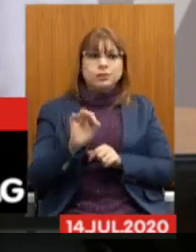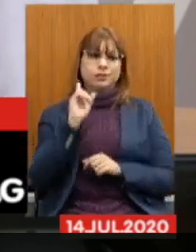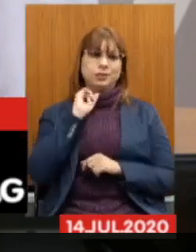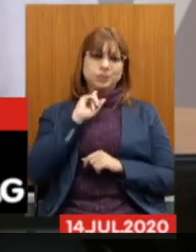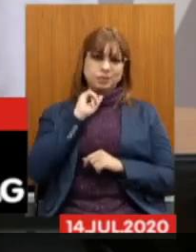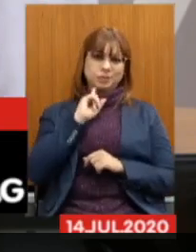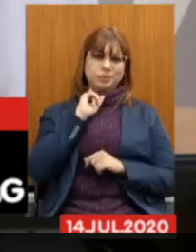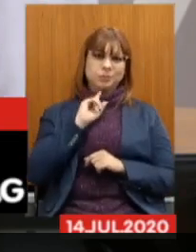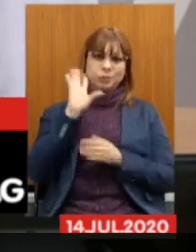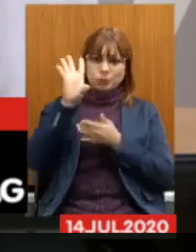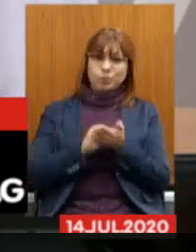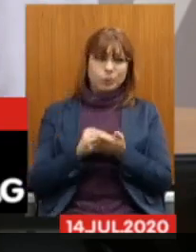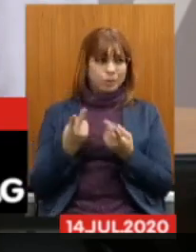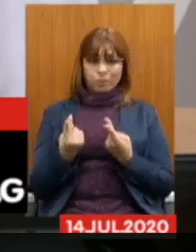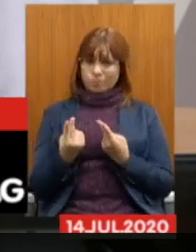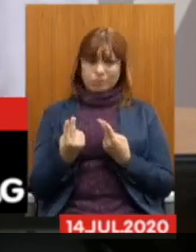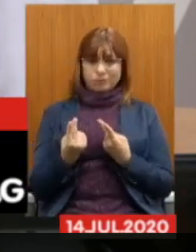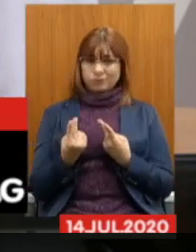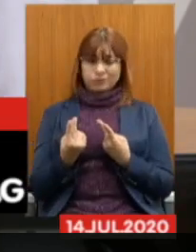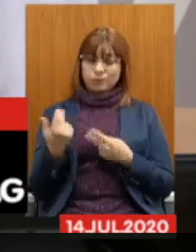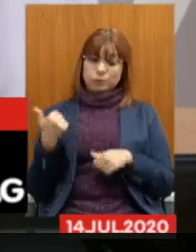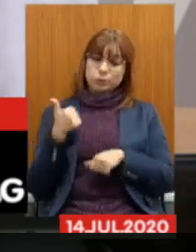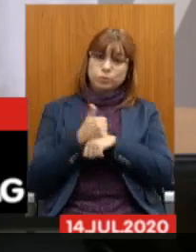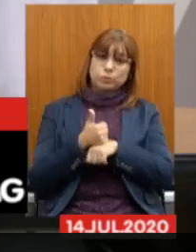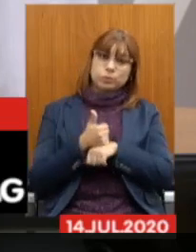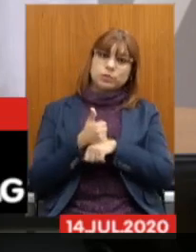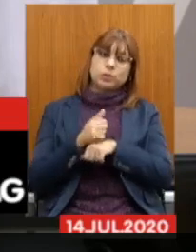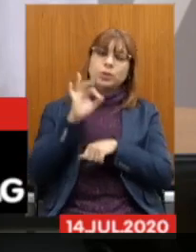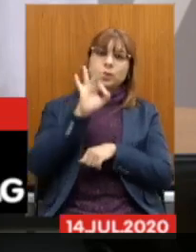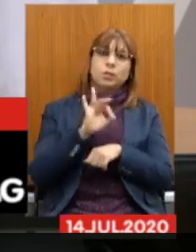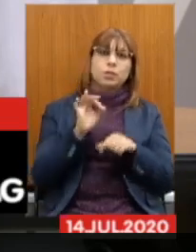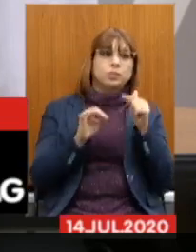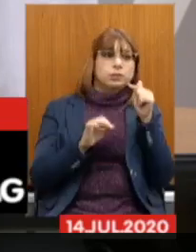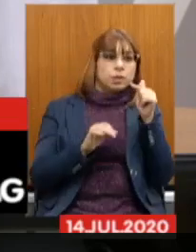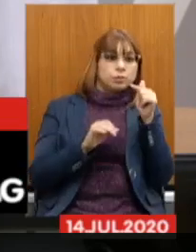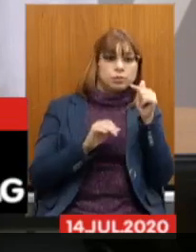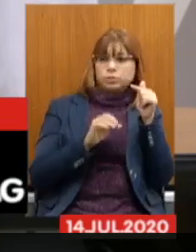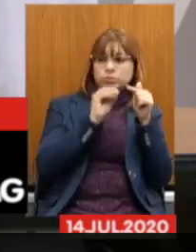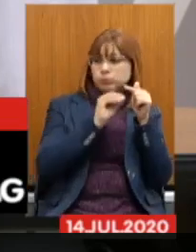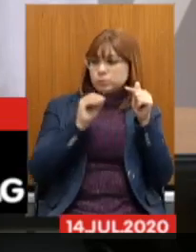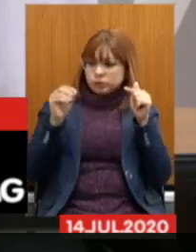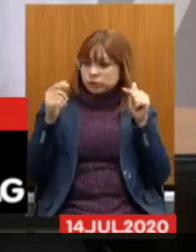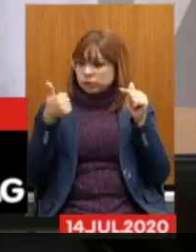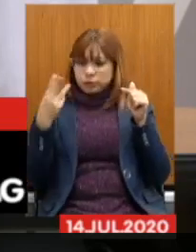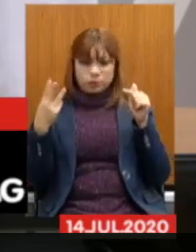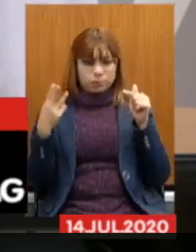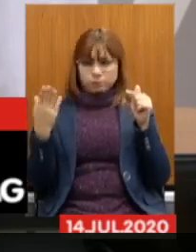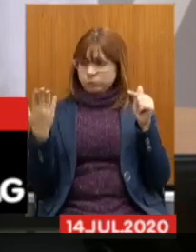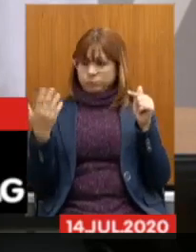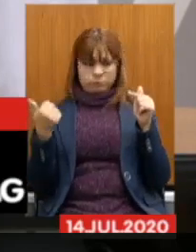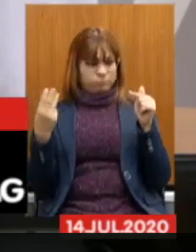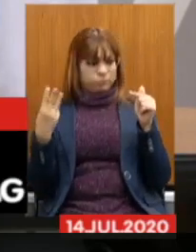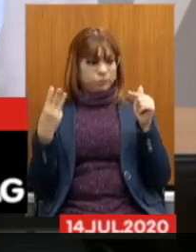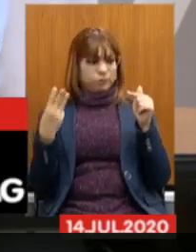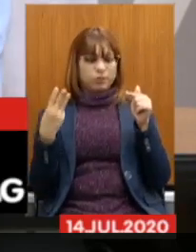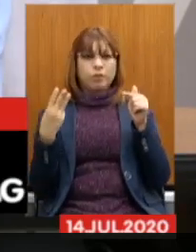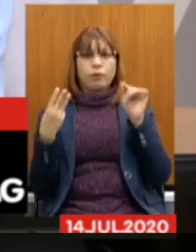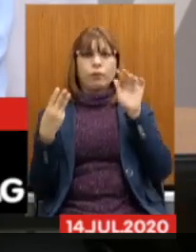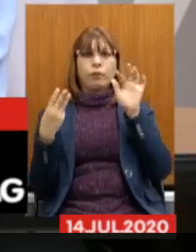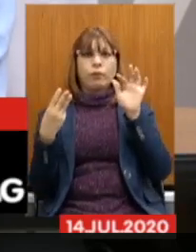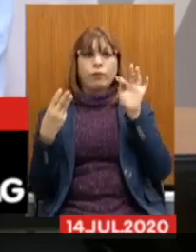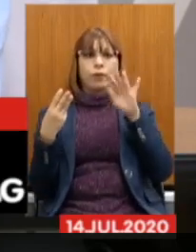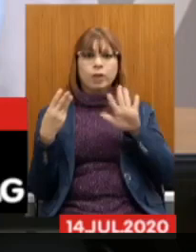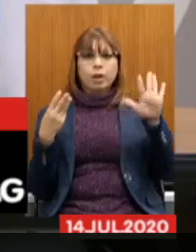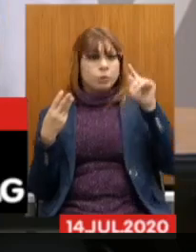Gerais copiou o mesmo modelo e substituiu a alíquota de 7 por alíquota de 13. E nós estamos flutuando